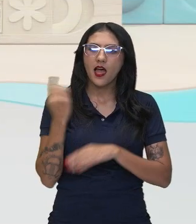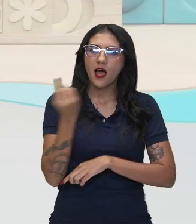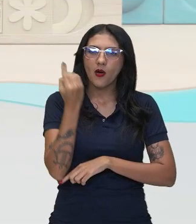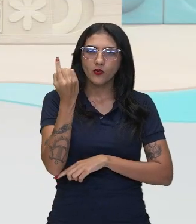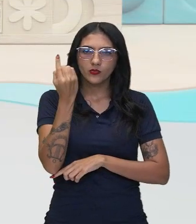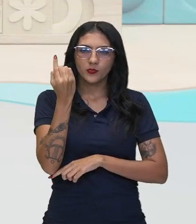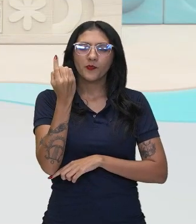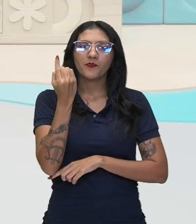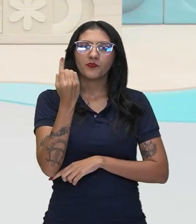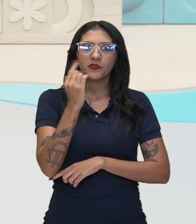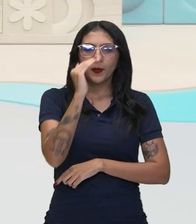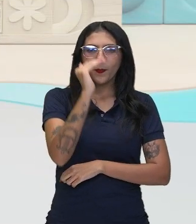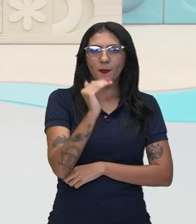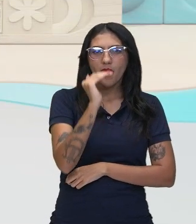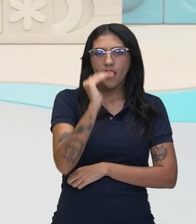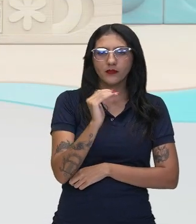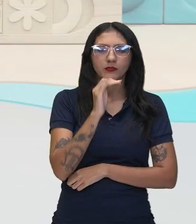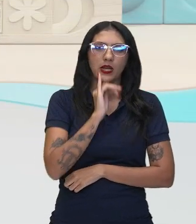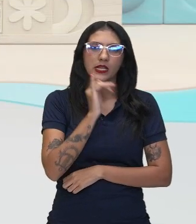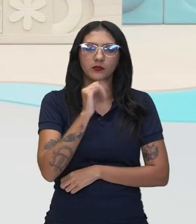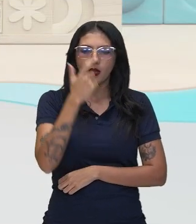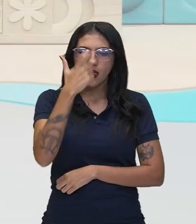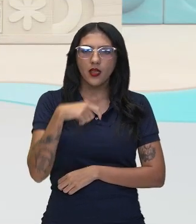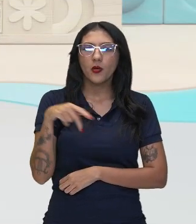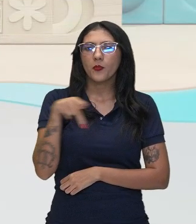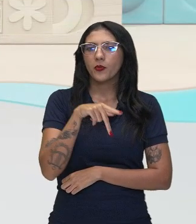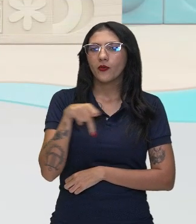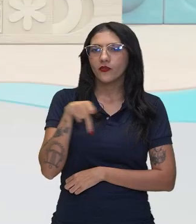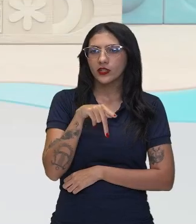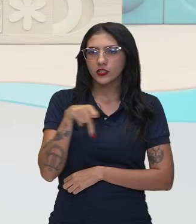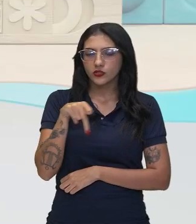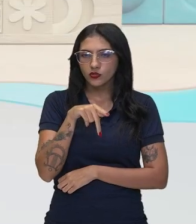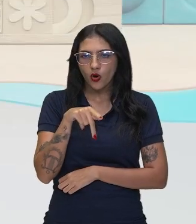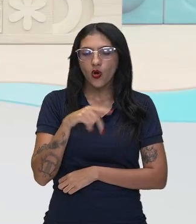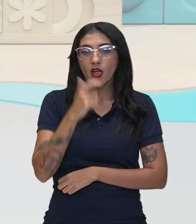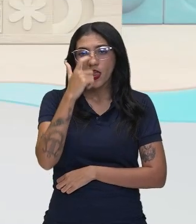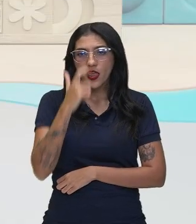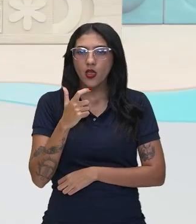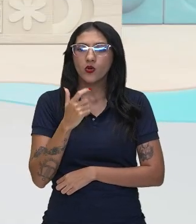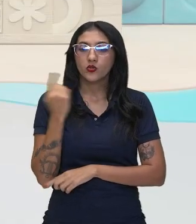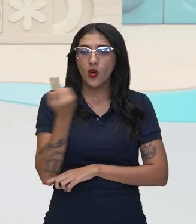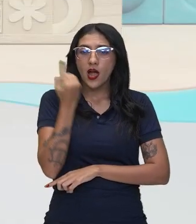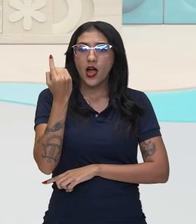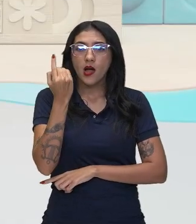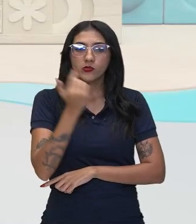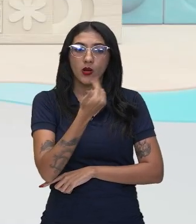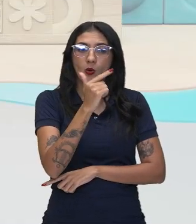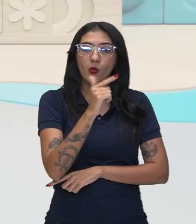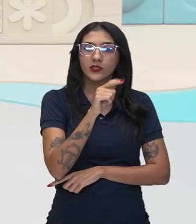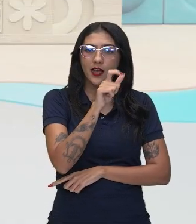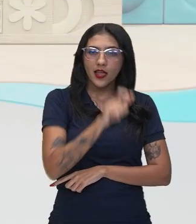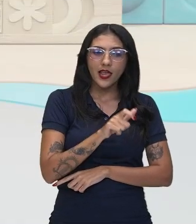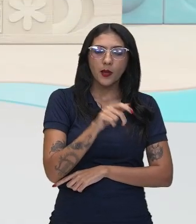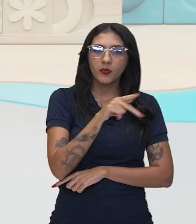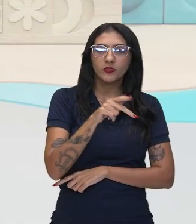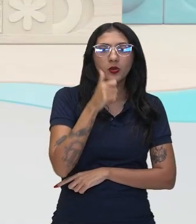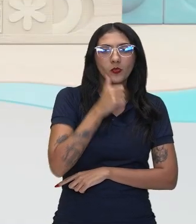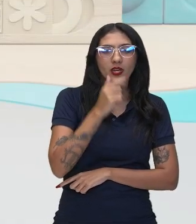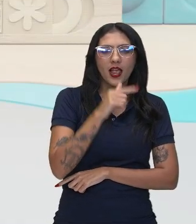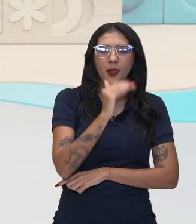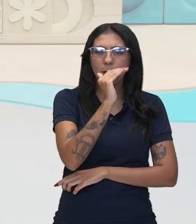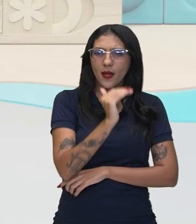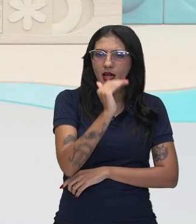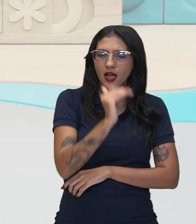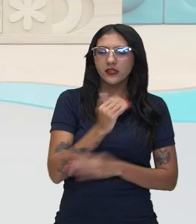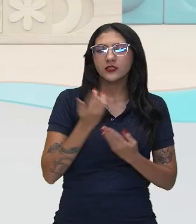né? Professor Rodrigo é alto, professora Vanessa é baixa. Então, é o oposto, é o contrário, né?